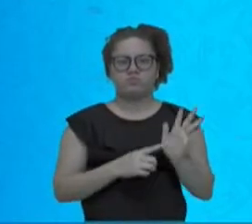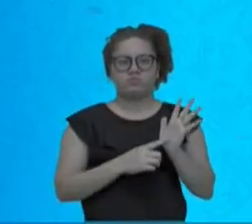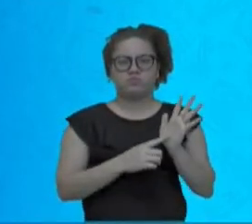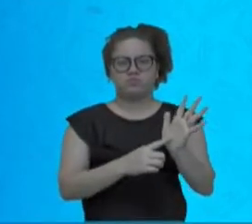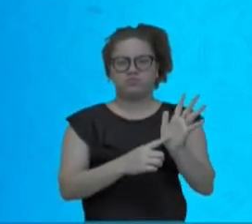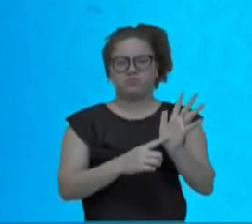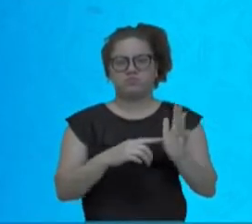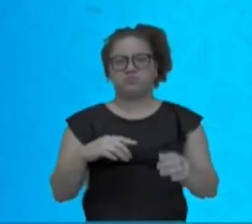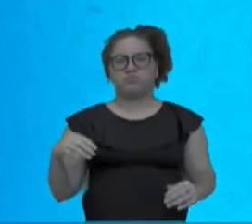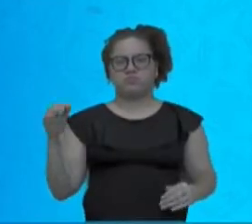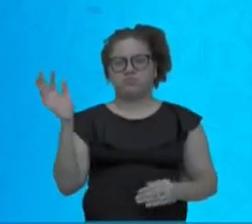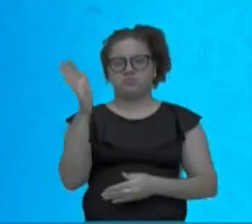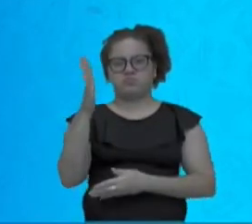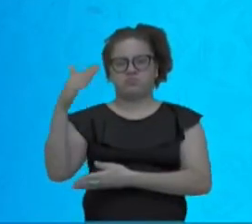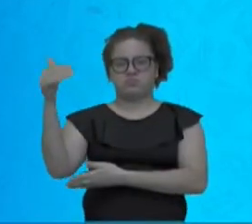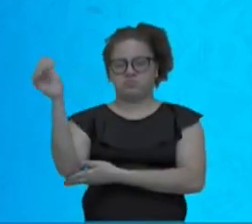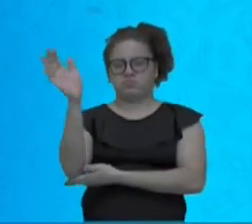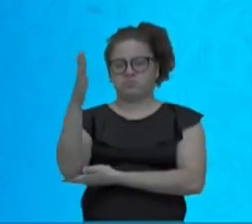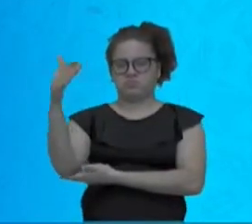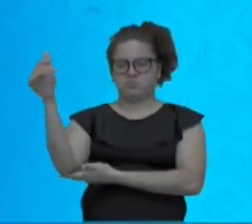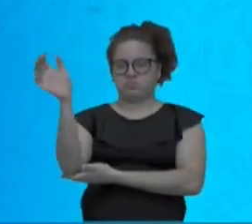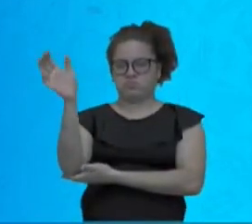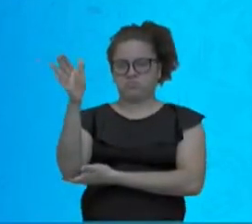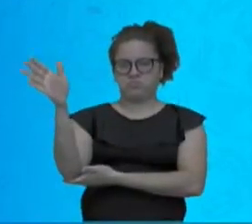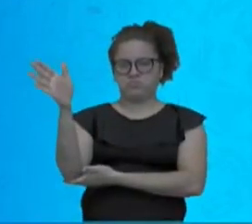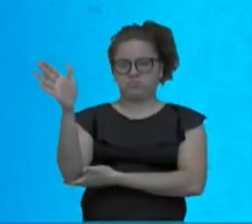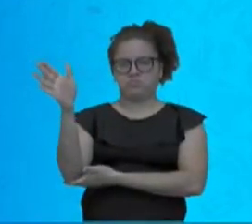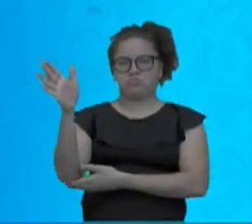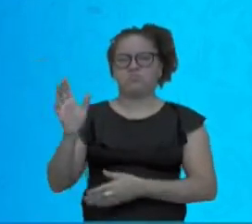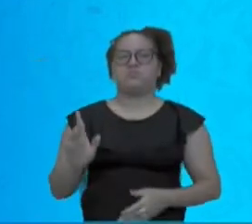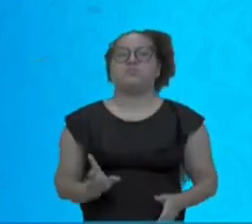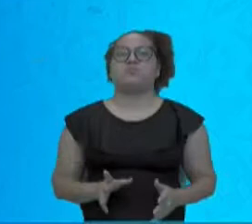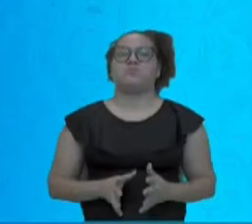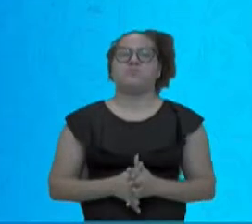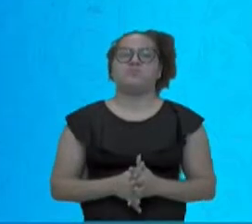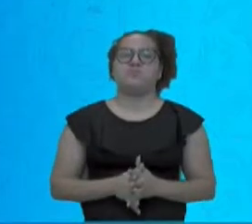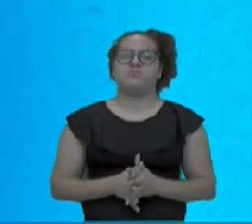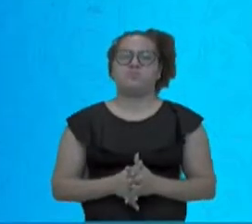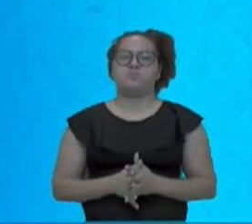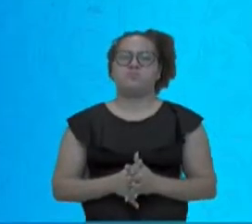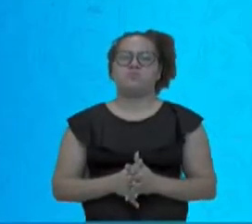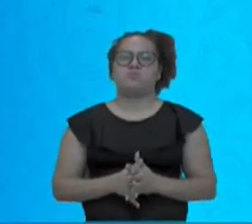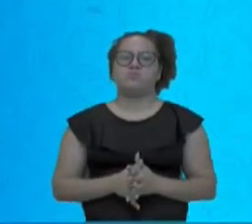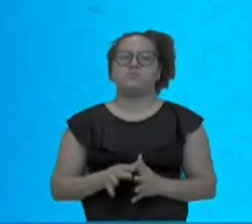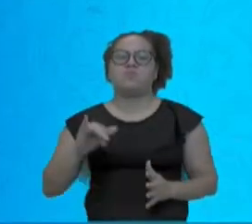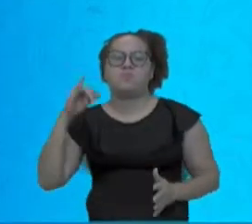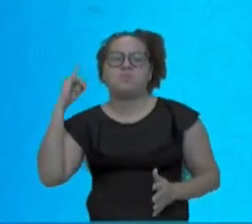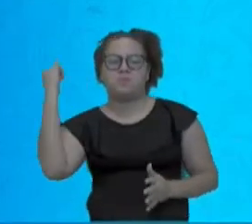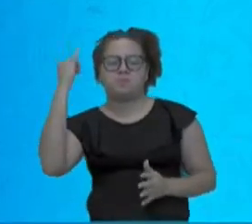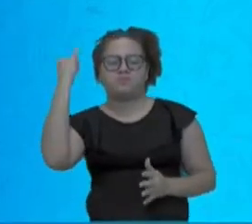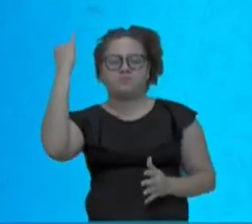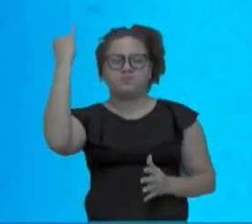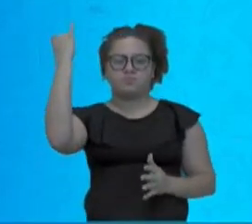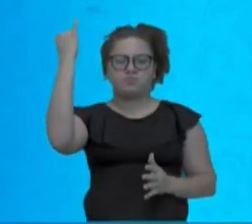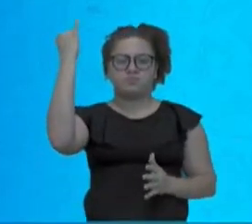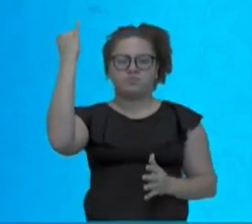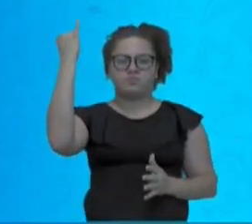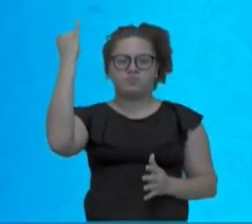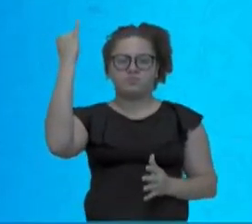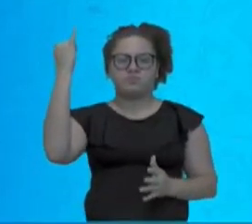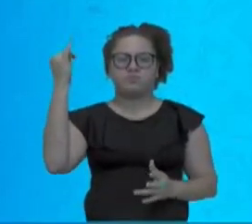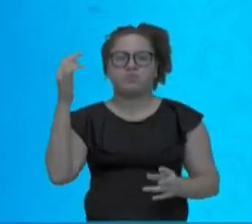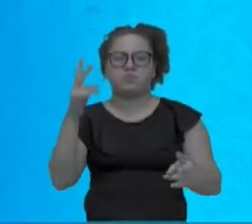essa foto na internet exatamente para falar sobre isso. É muito importante a